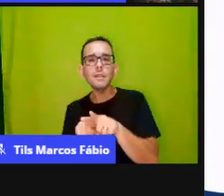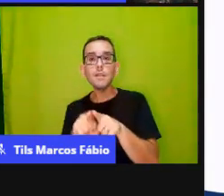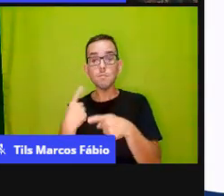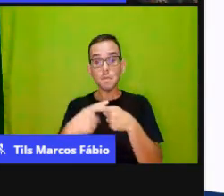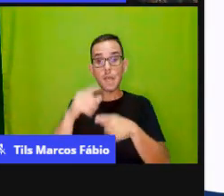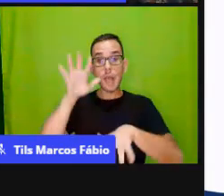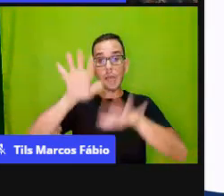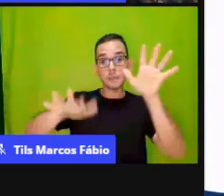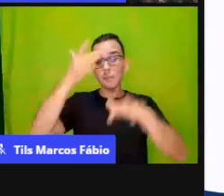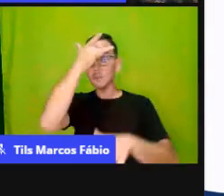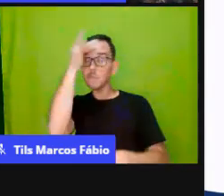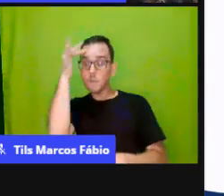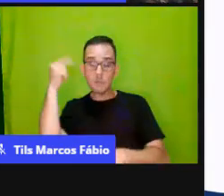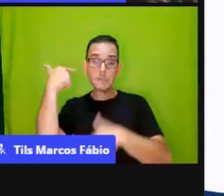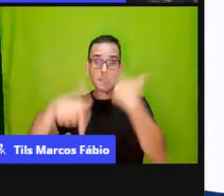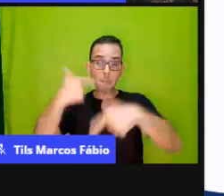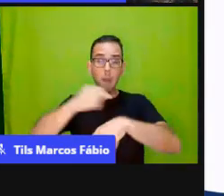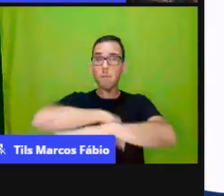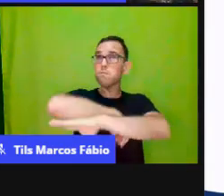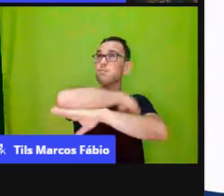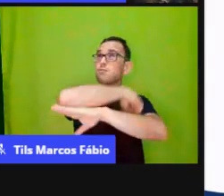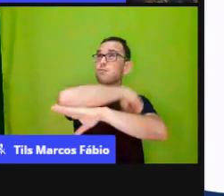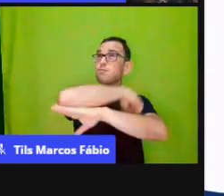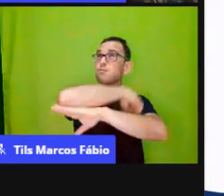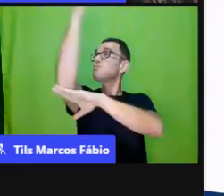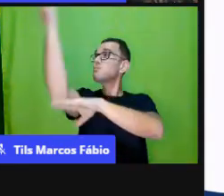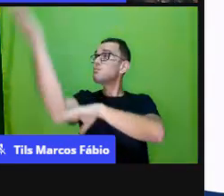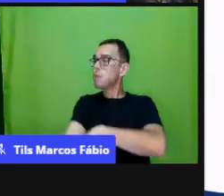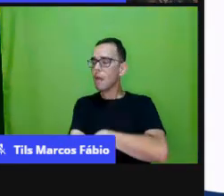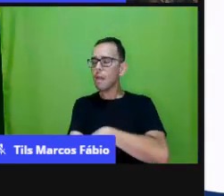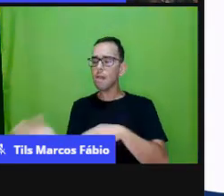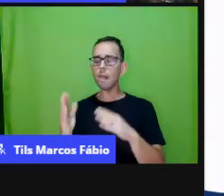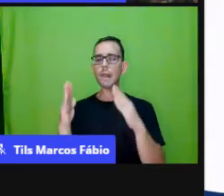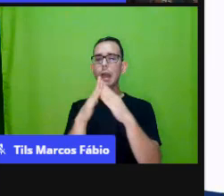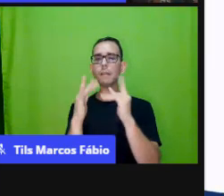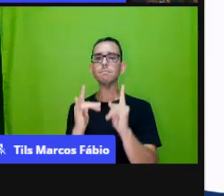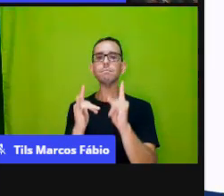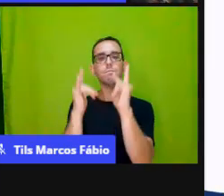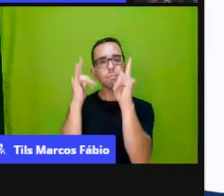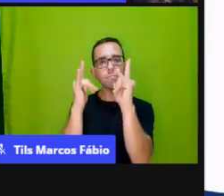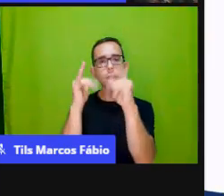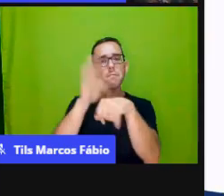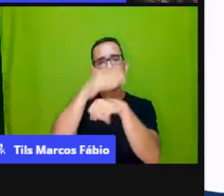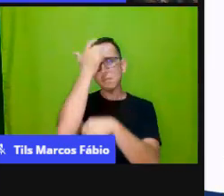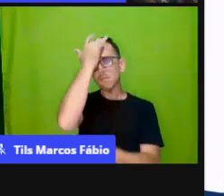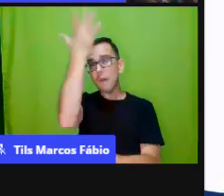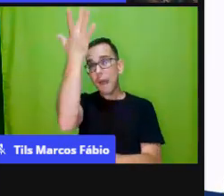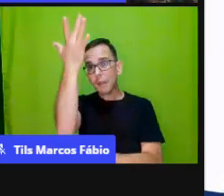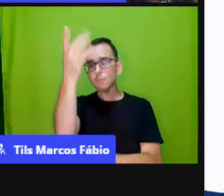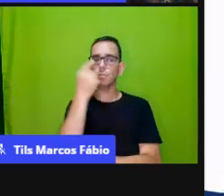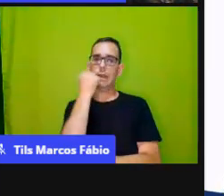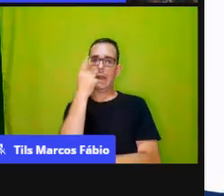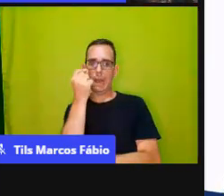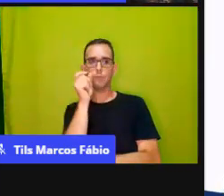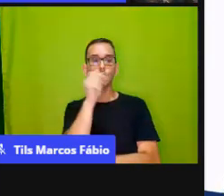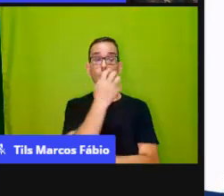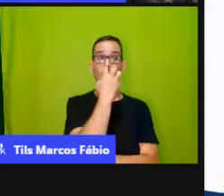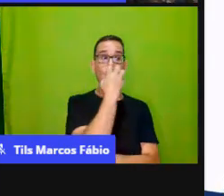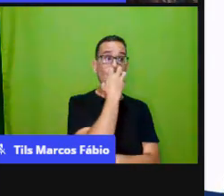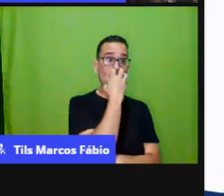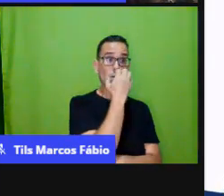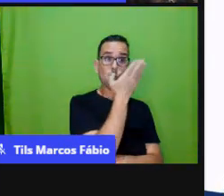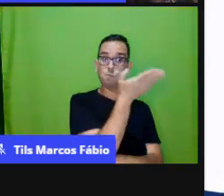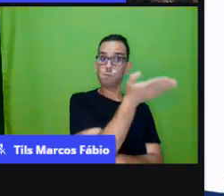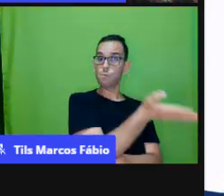dia inteiro e vivem em apartamentos, então é mais fácil manter um gato dentro do apartamento do que um cão, principalmente um